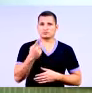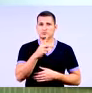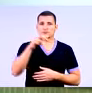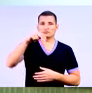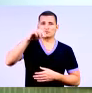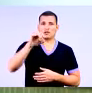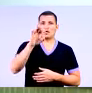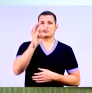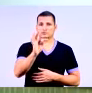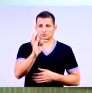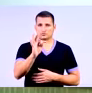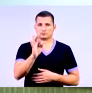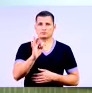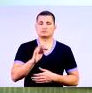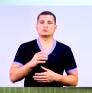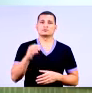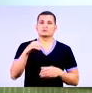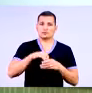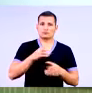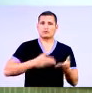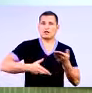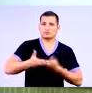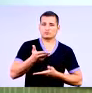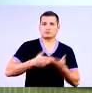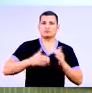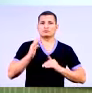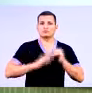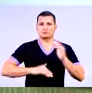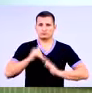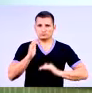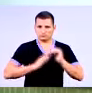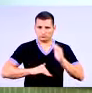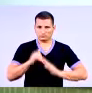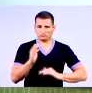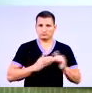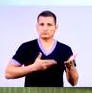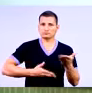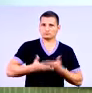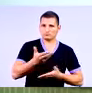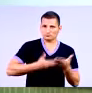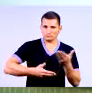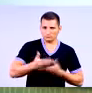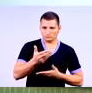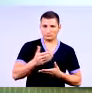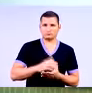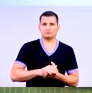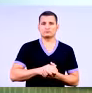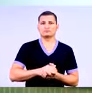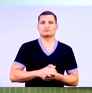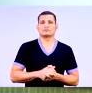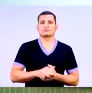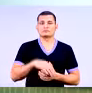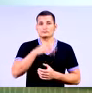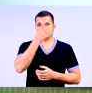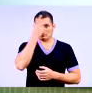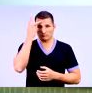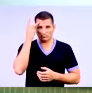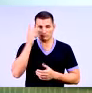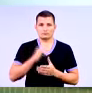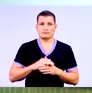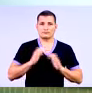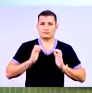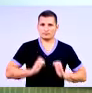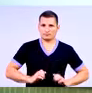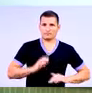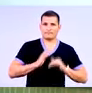network, né, dentro das relações profissionais, se relacionando com esses pares. No caso da ética profissional,